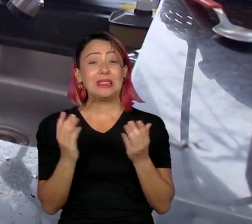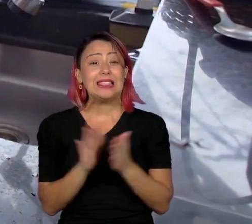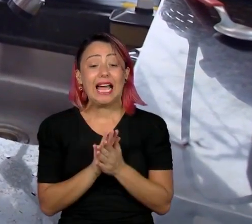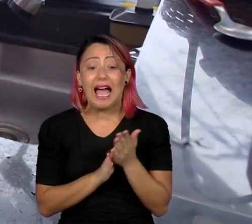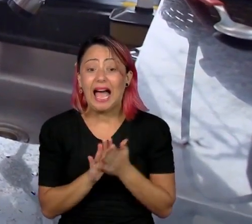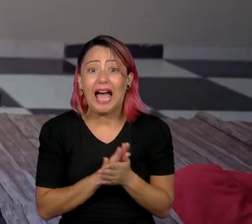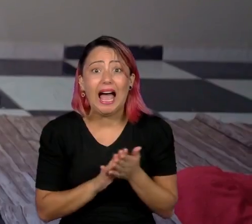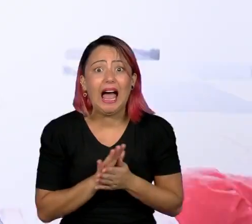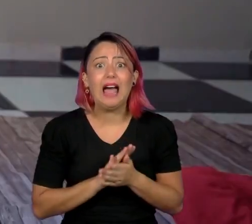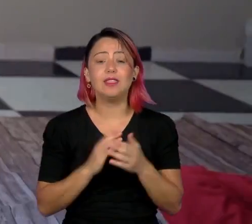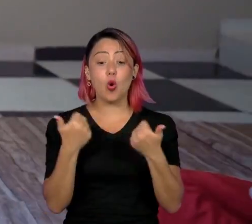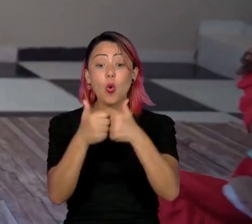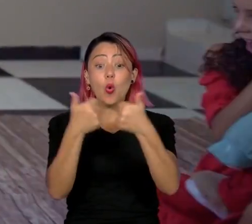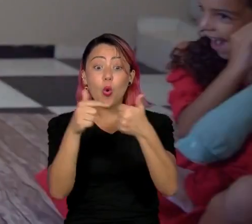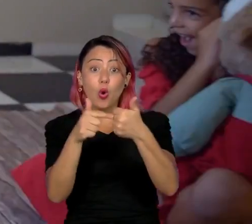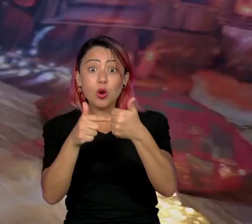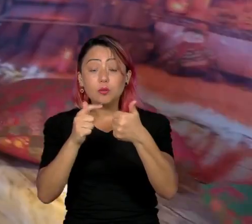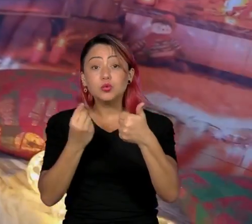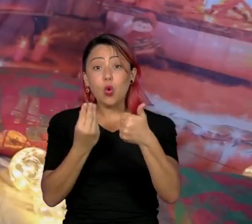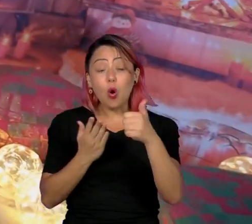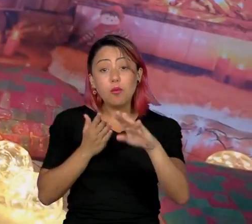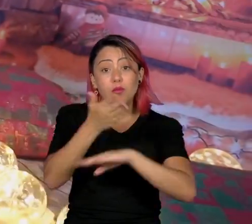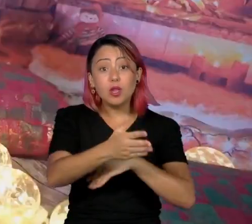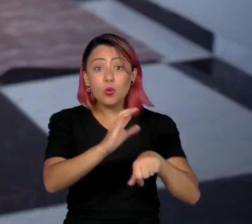pra condução.